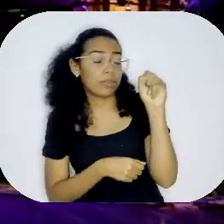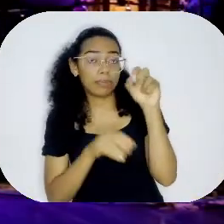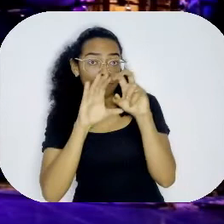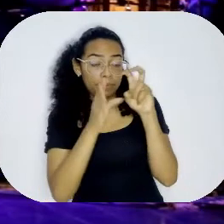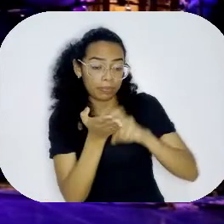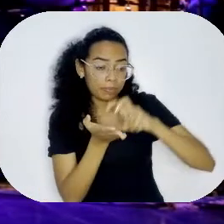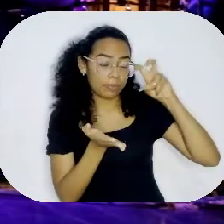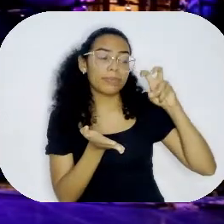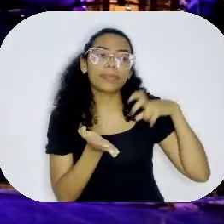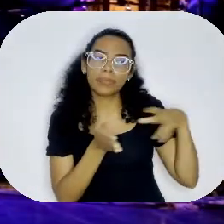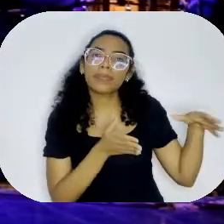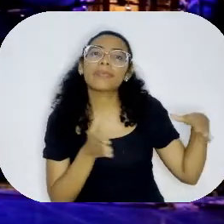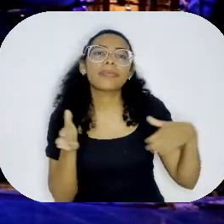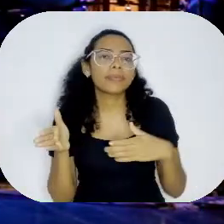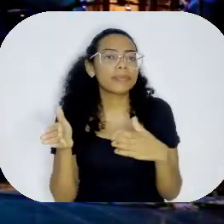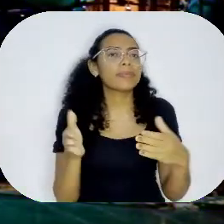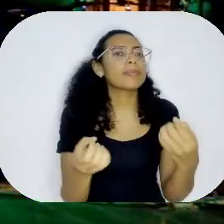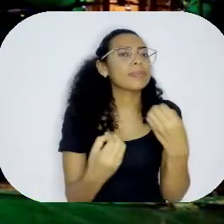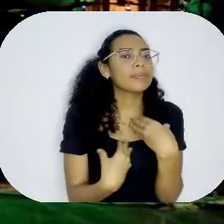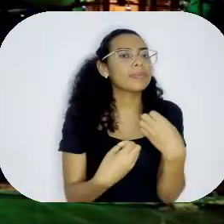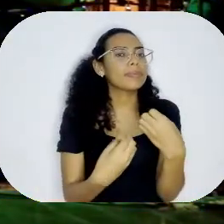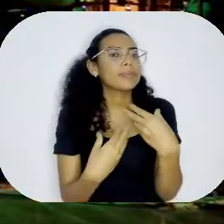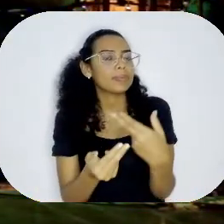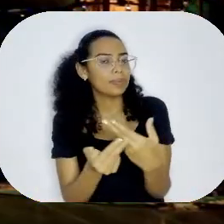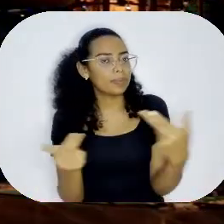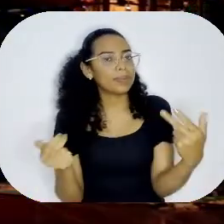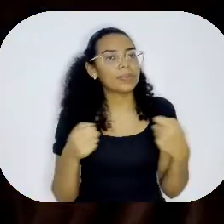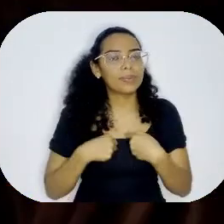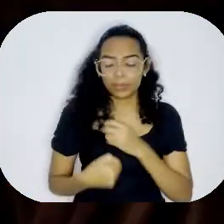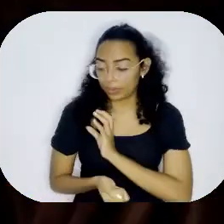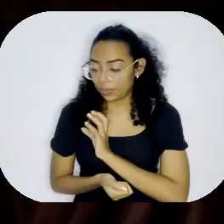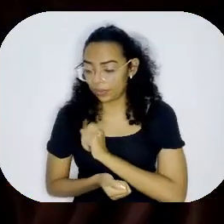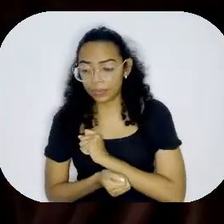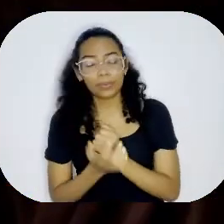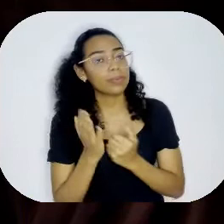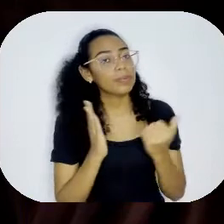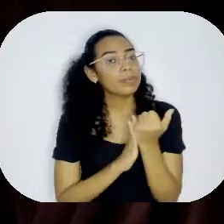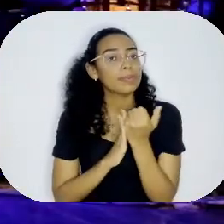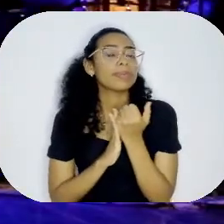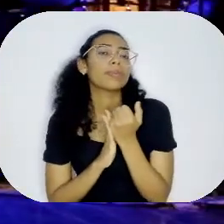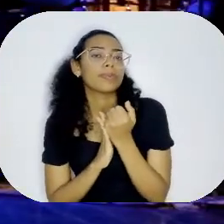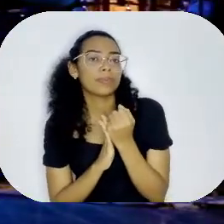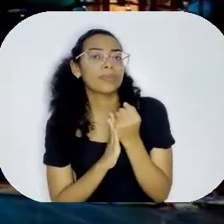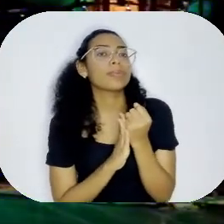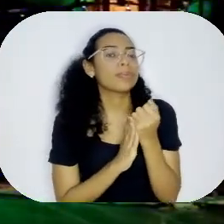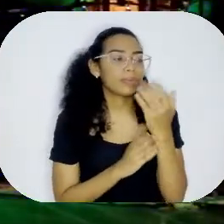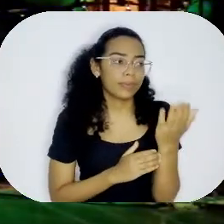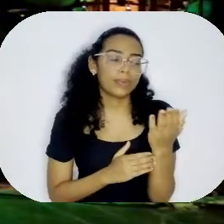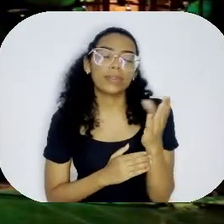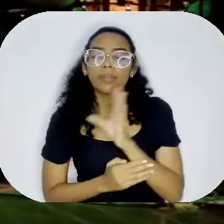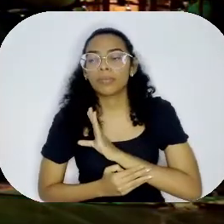manhã, estrada que nos ensina a ser do amor. Cedro,